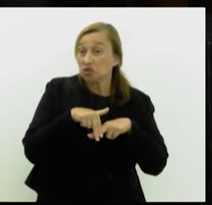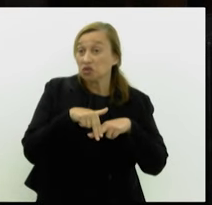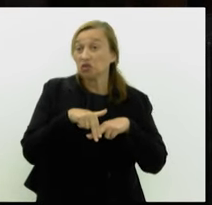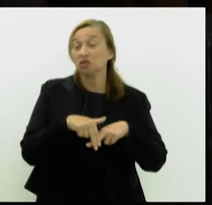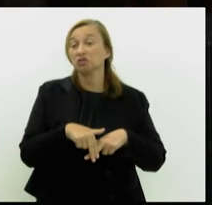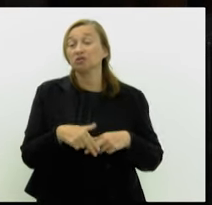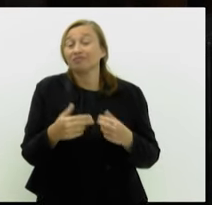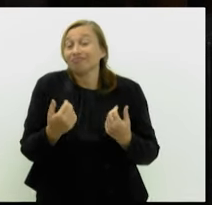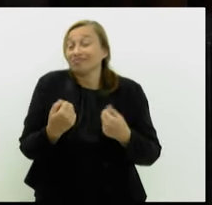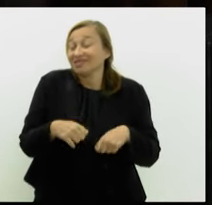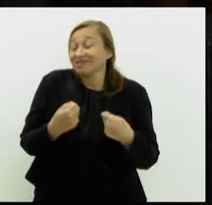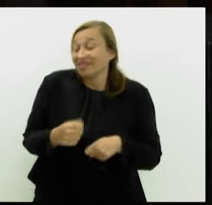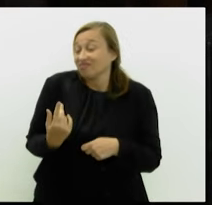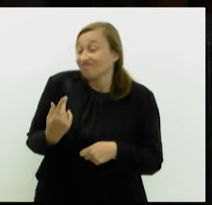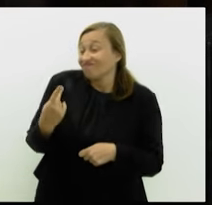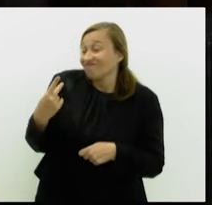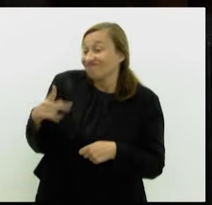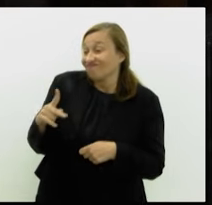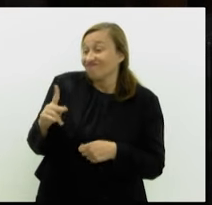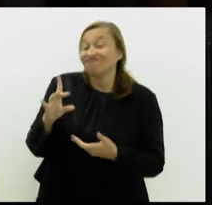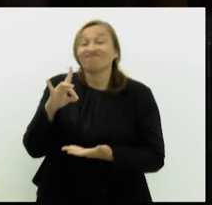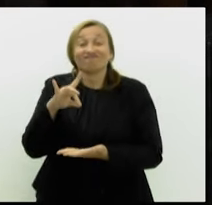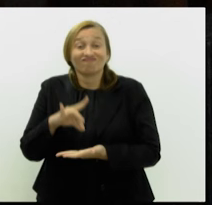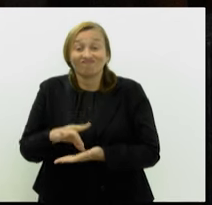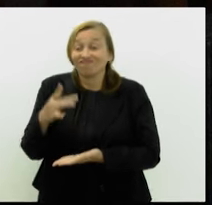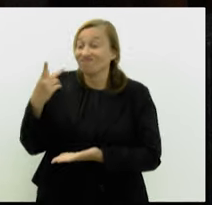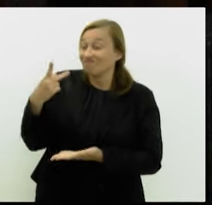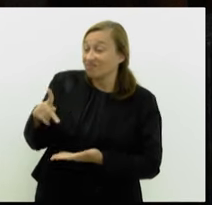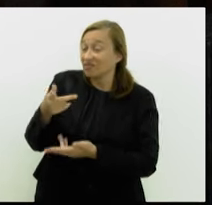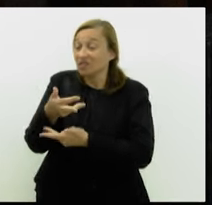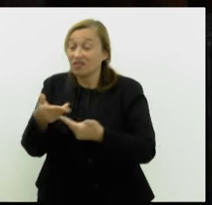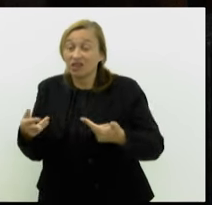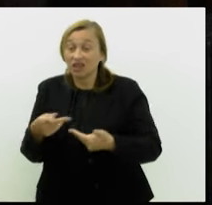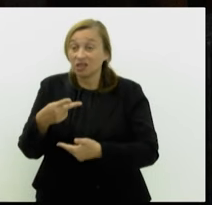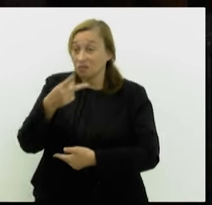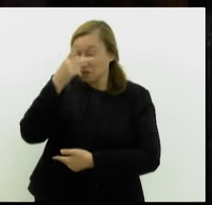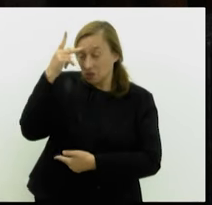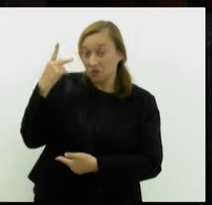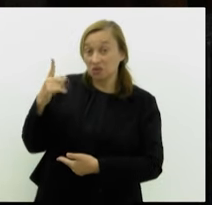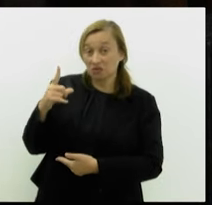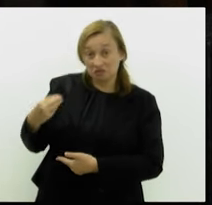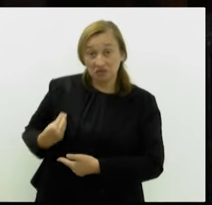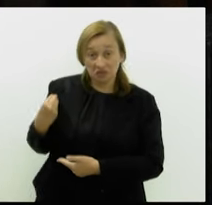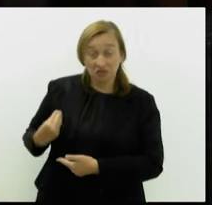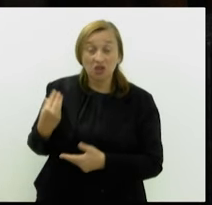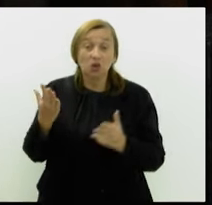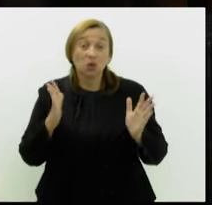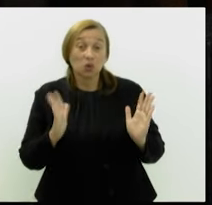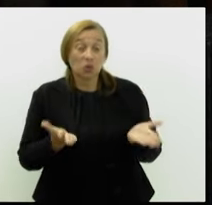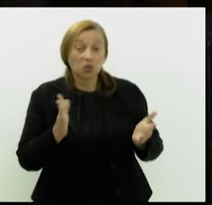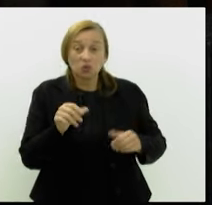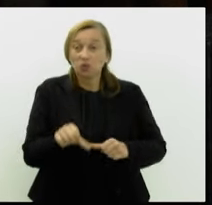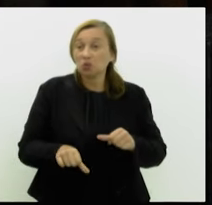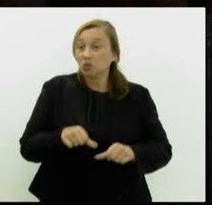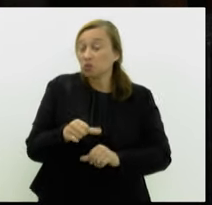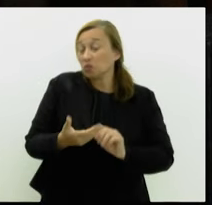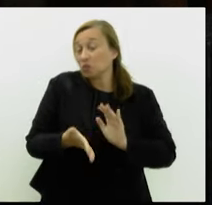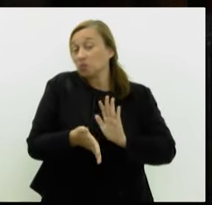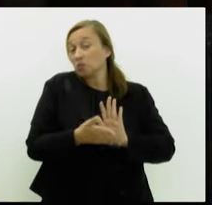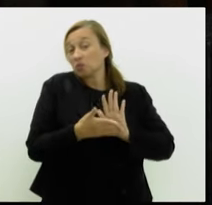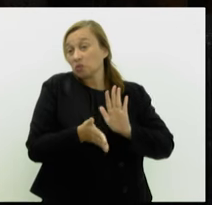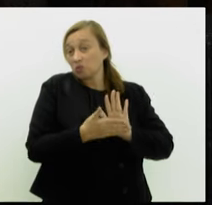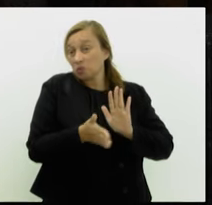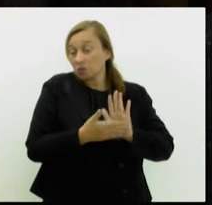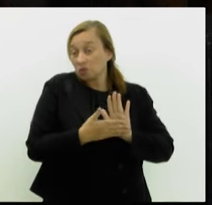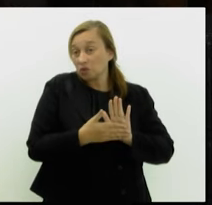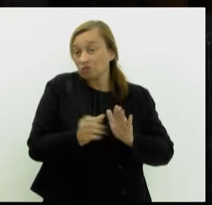das suas necessidades, das realidades em que muitas pessoas vivem. E hoje, esta mudança proposta